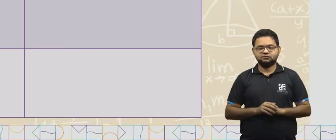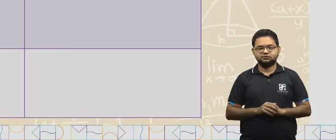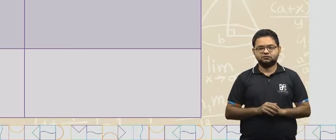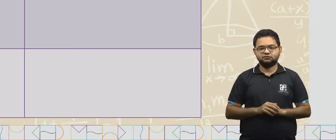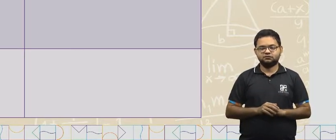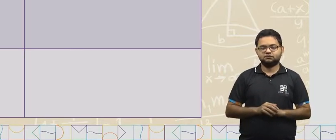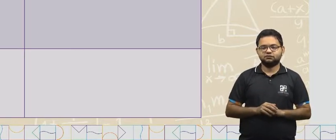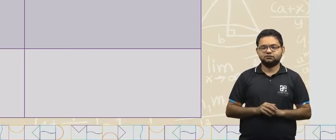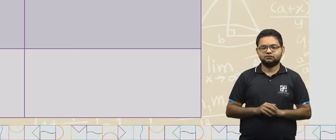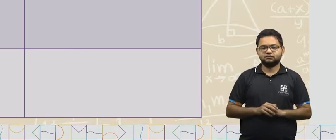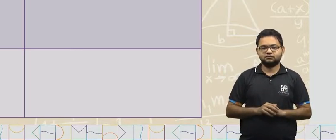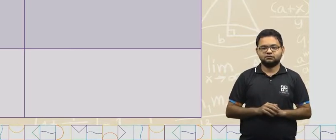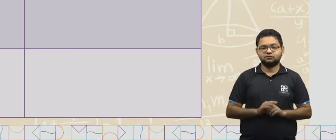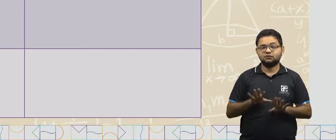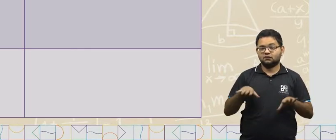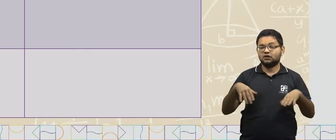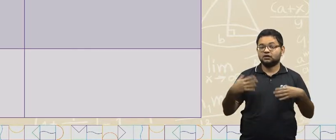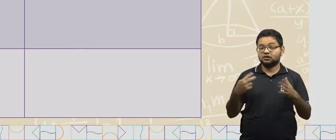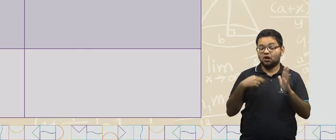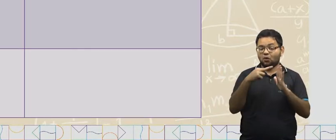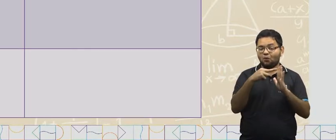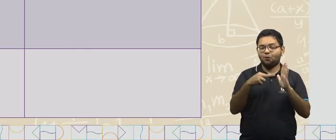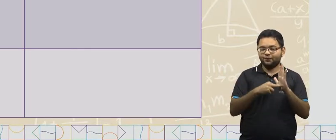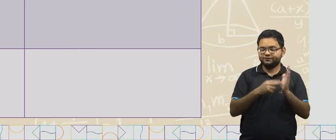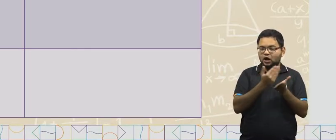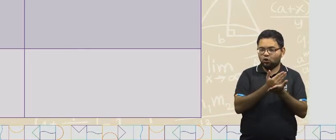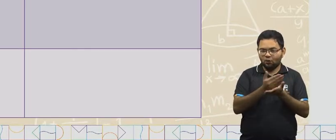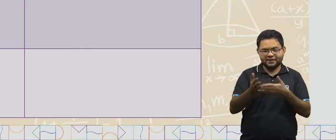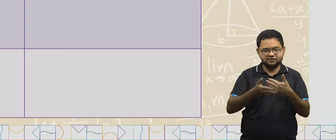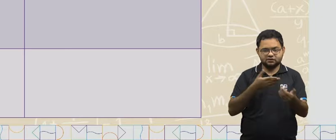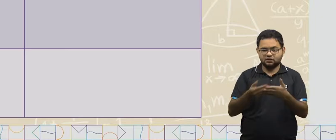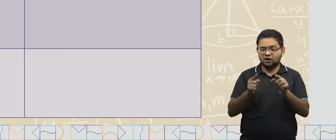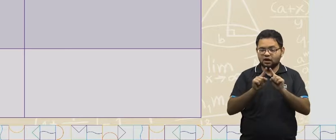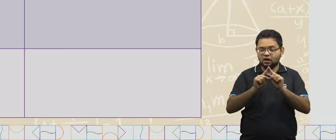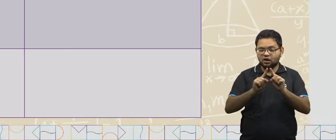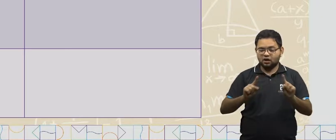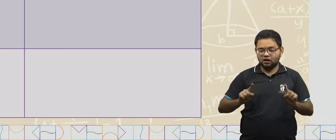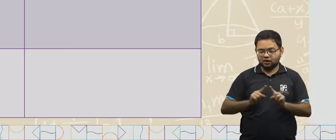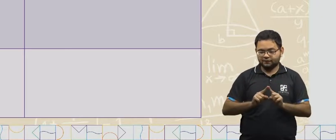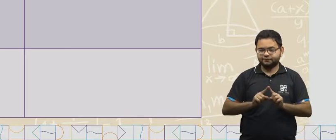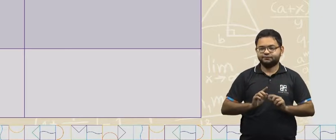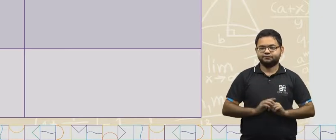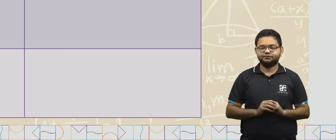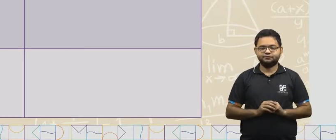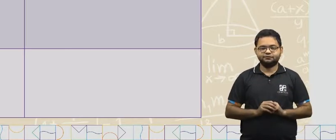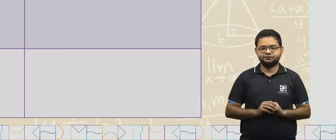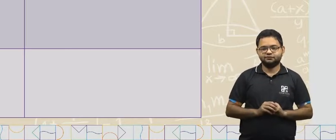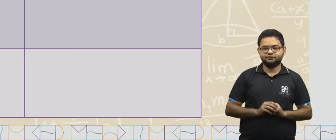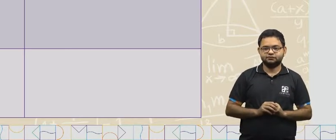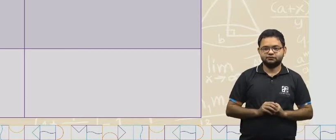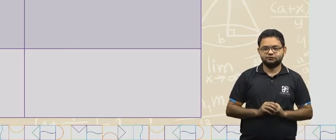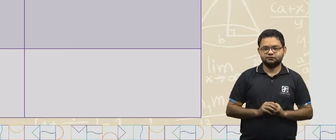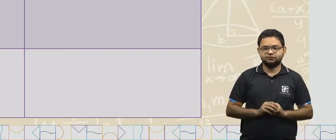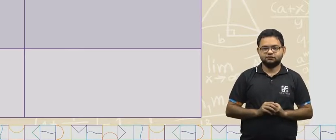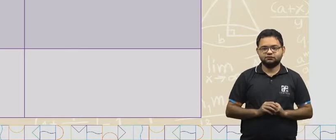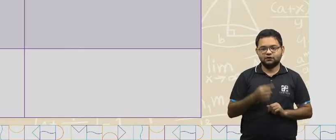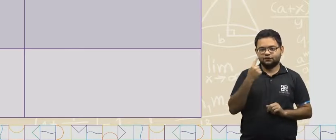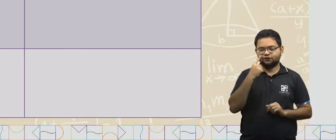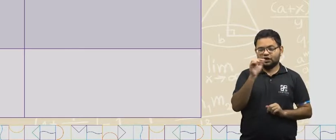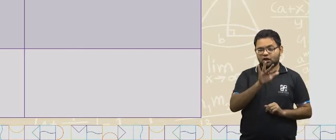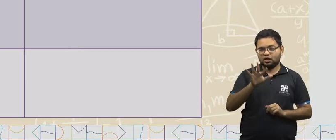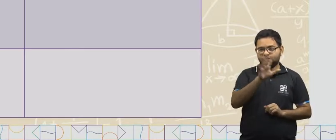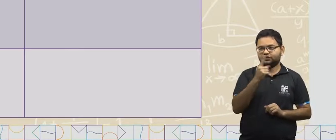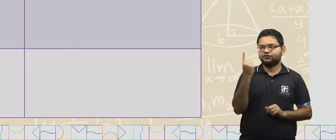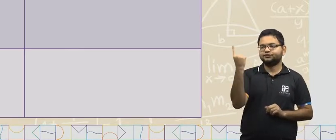dimensão. Portanto, eles iniciam na base triangular. A sua representação é essa figura